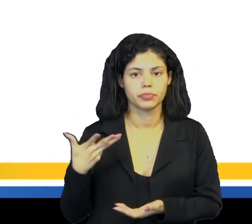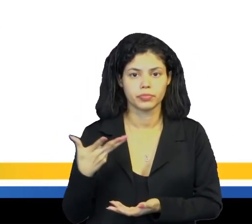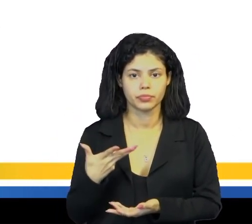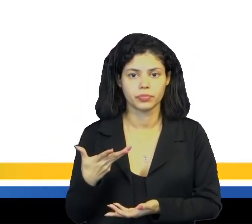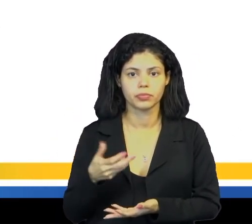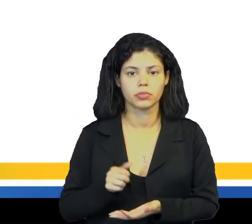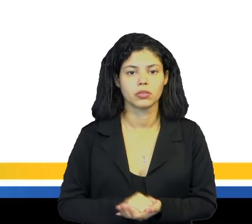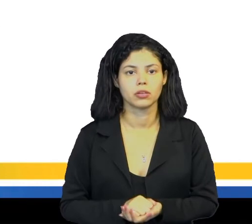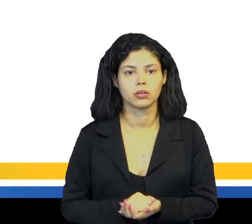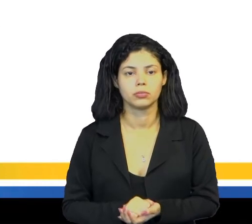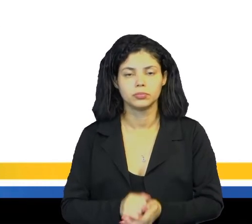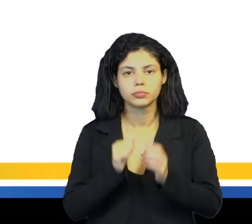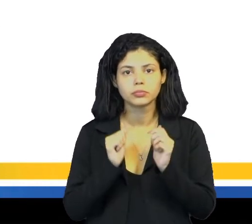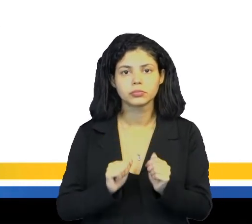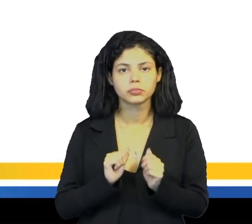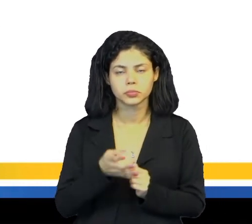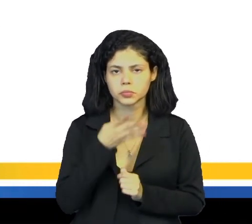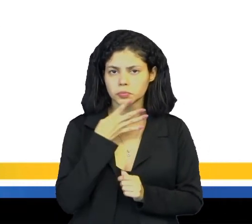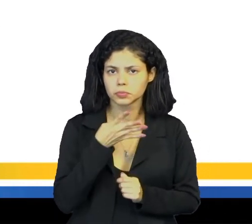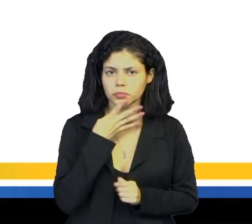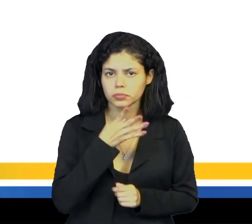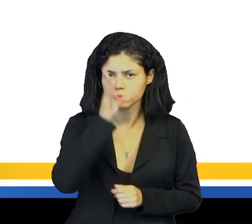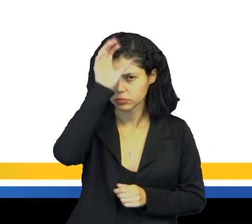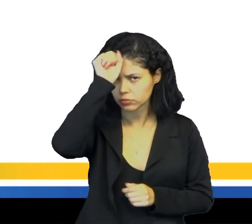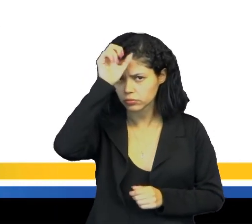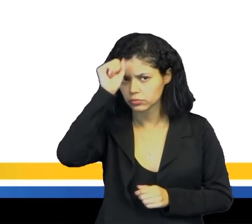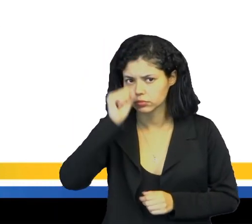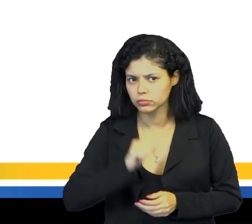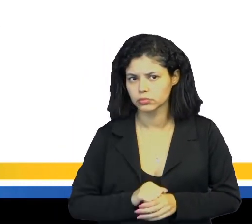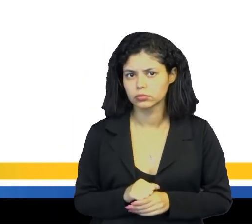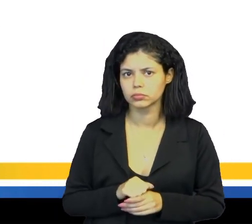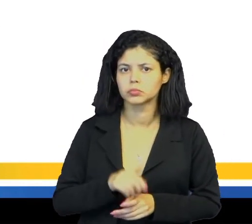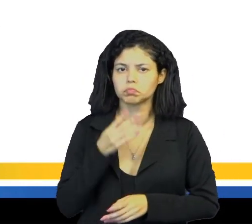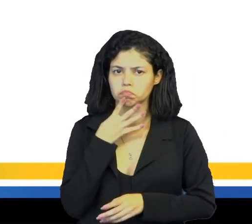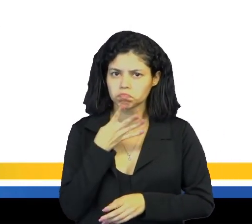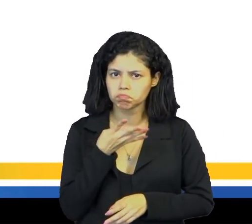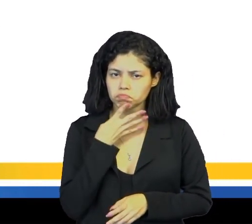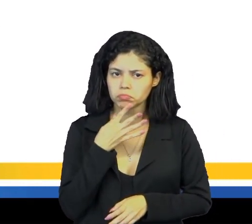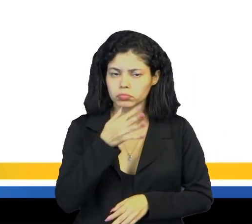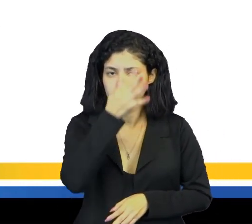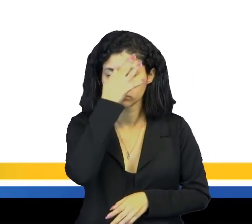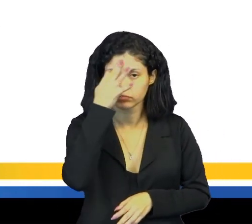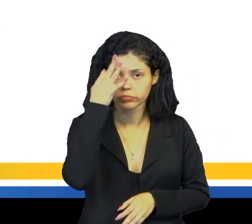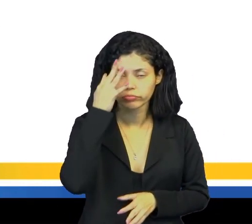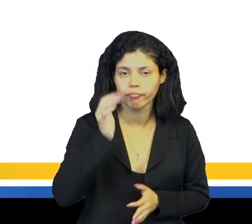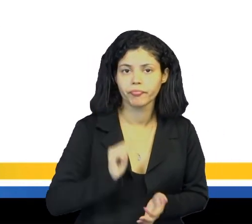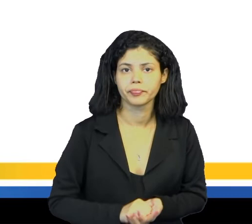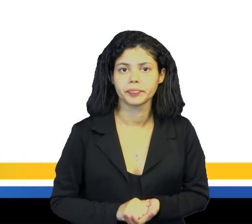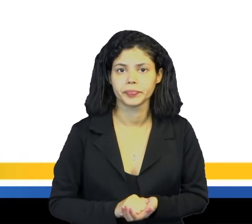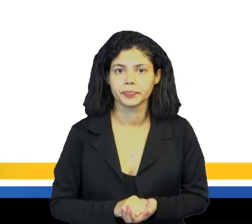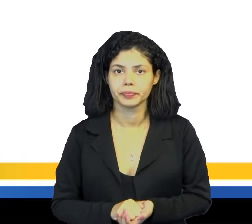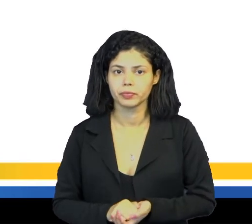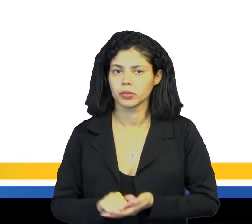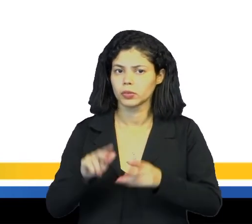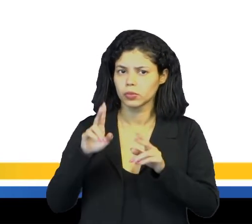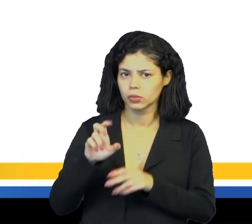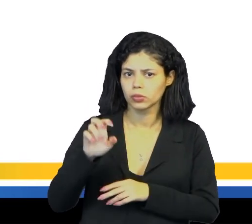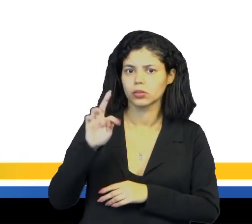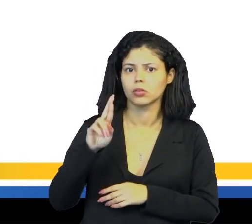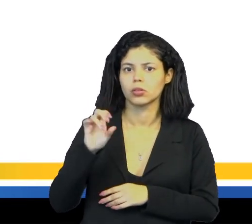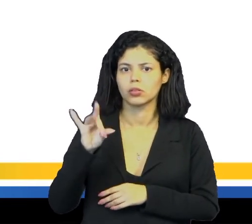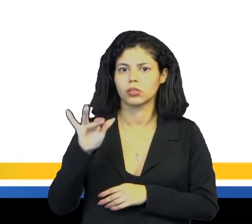Charles Darwin, ele pode ser um conhecimento científico, ele é um conhecimento filosófico ou um conhecimento